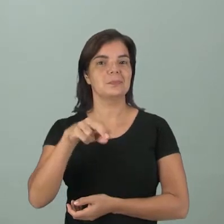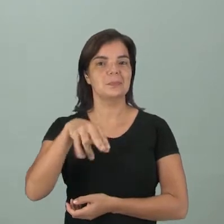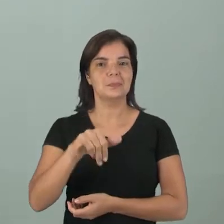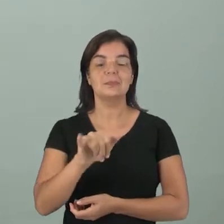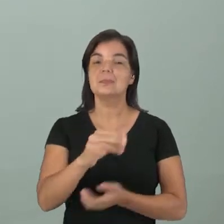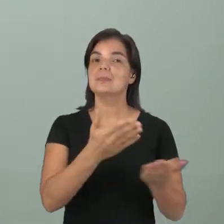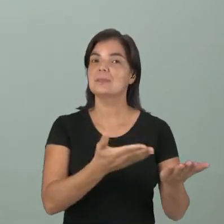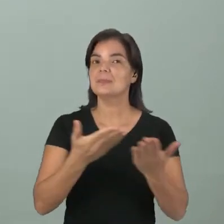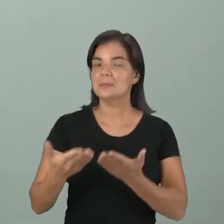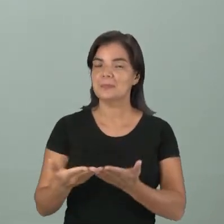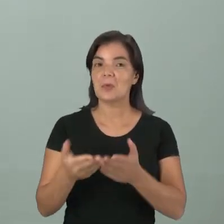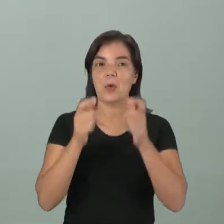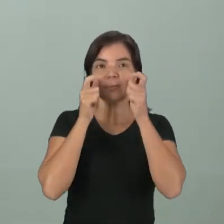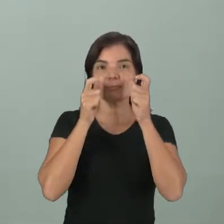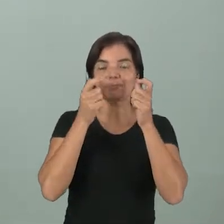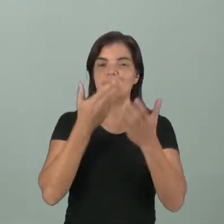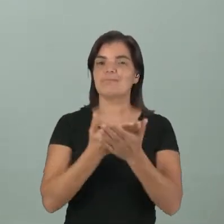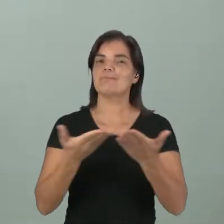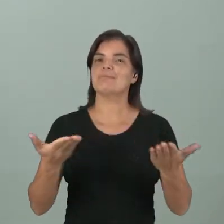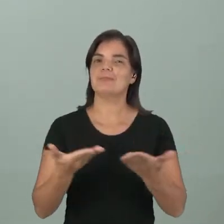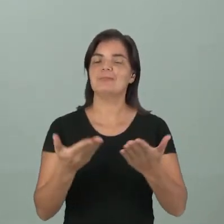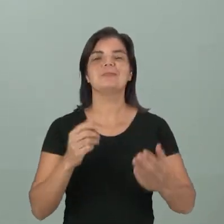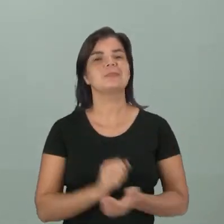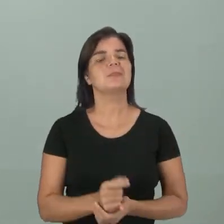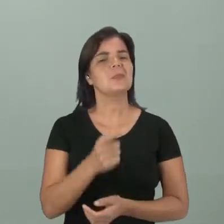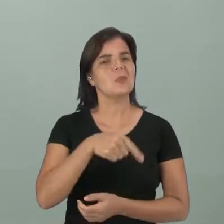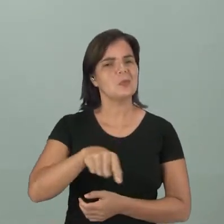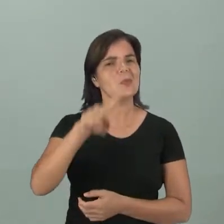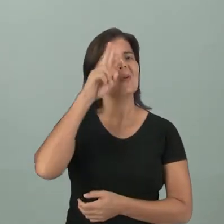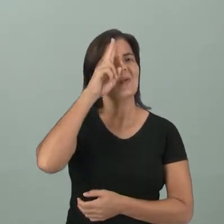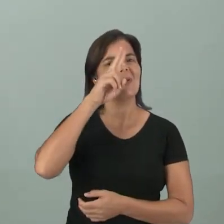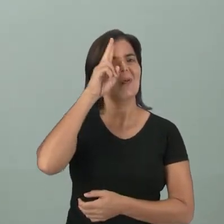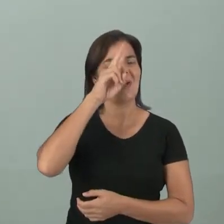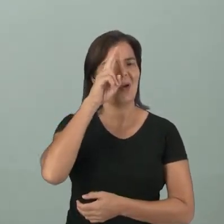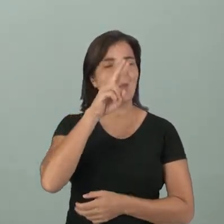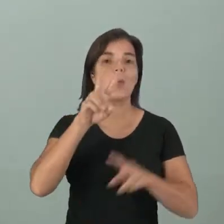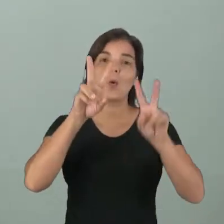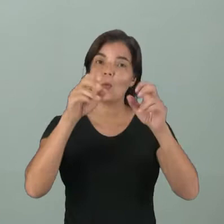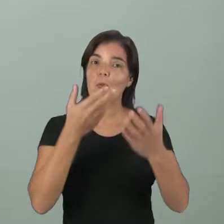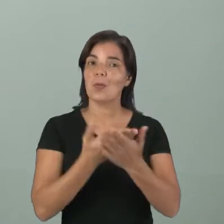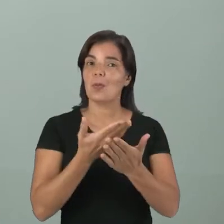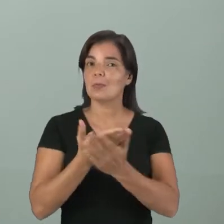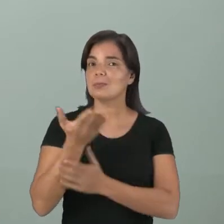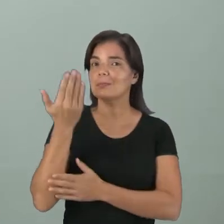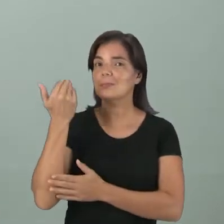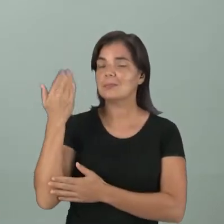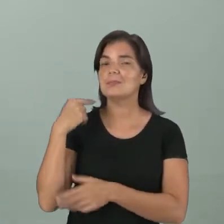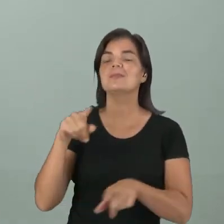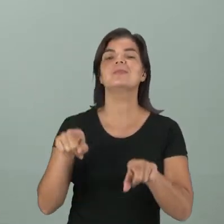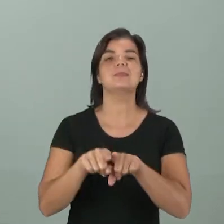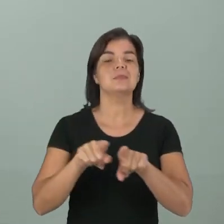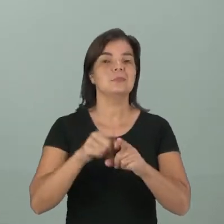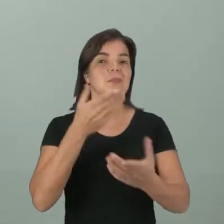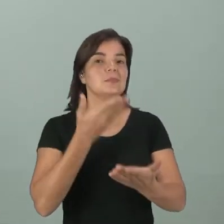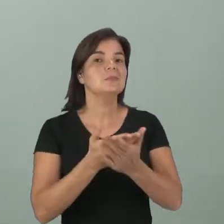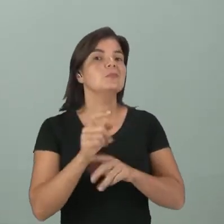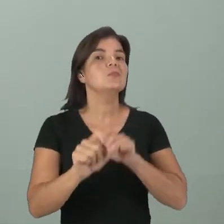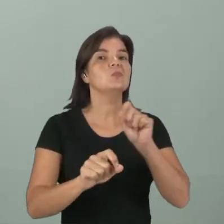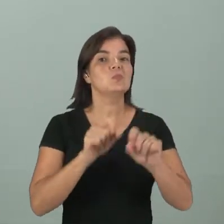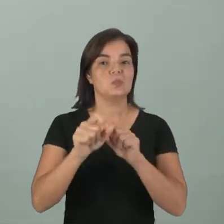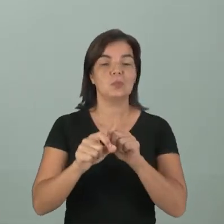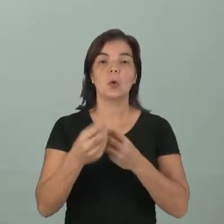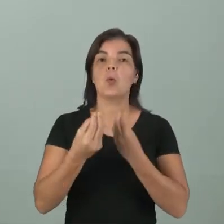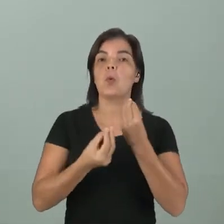te convido a ficar ligadinhos na aula de hoje. Vocês conseguem lembrar o assunto da nossa aula anterior? Estávamos estudando